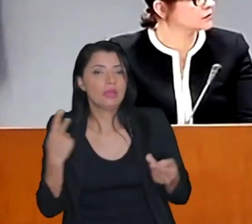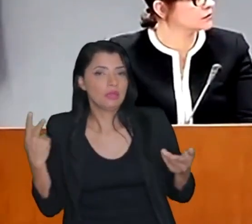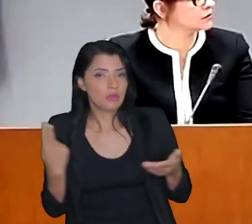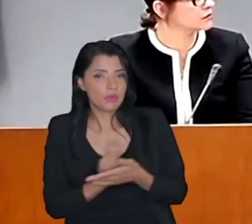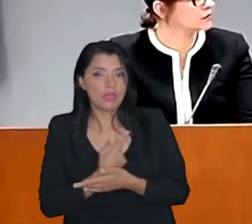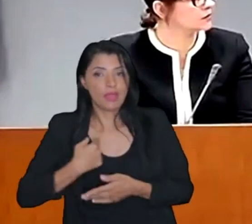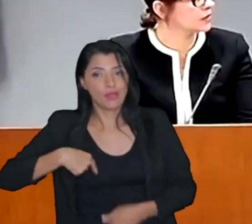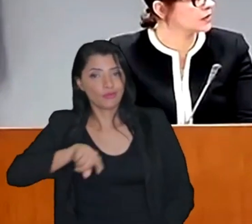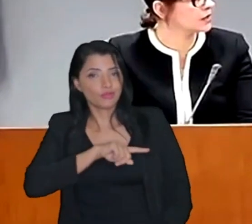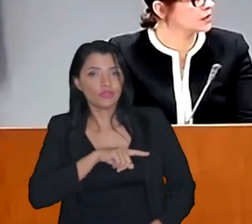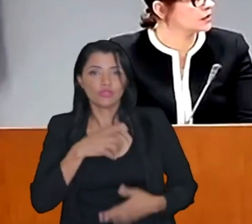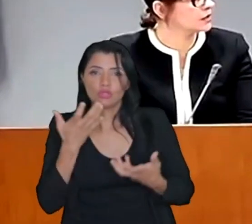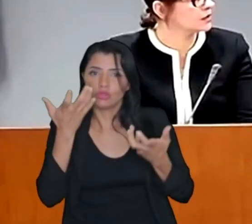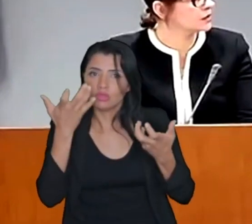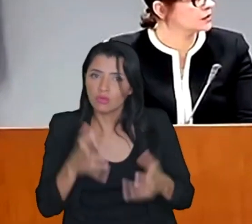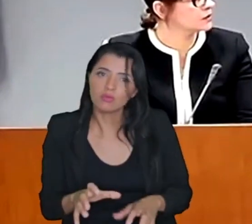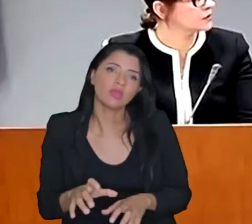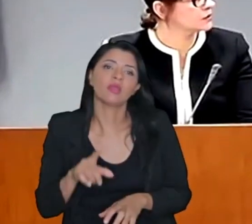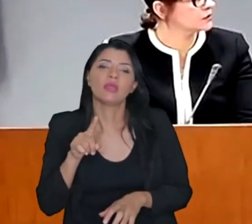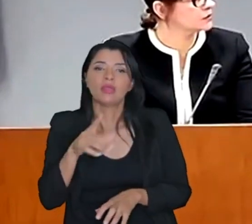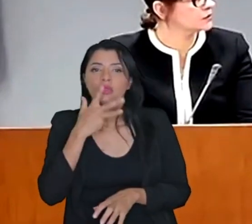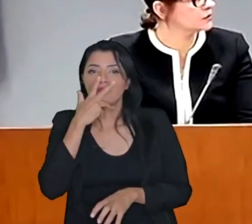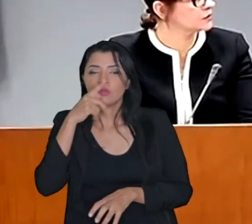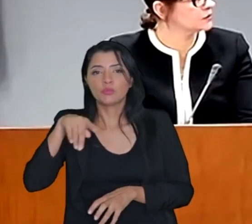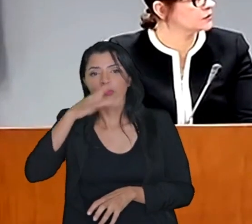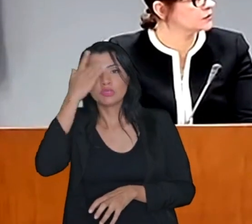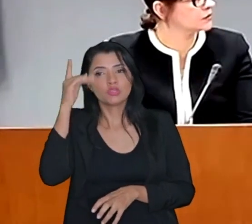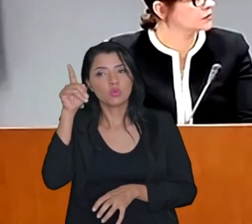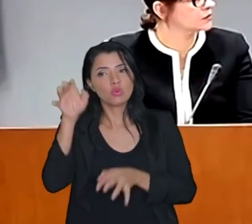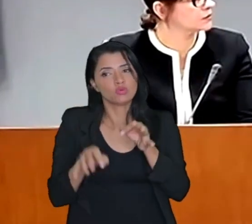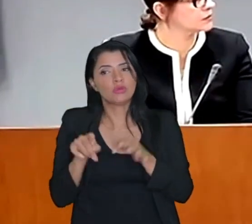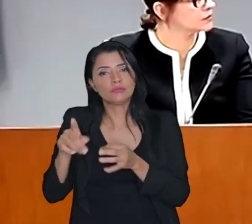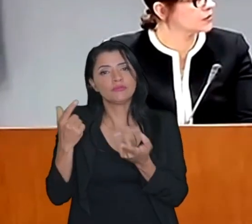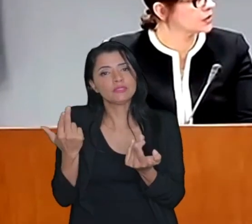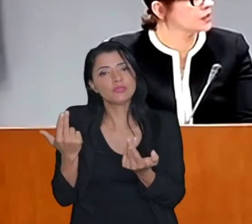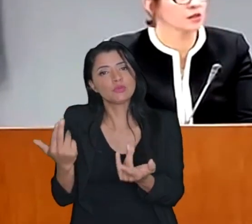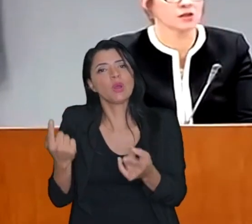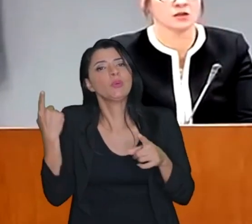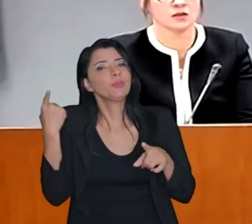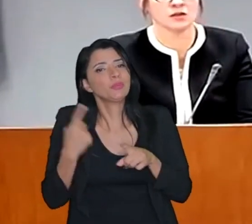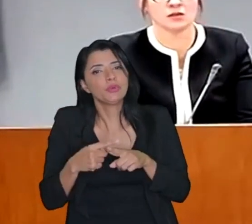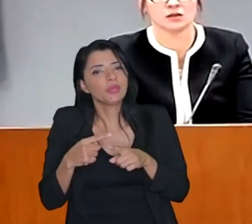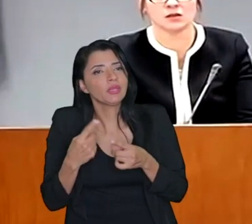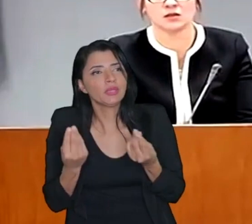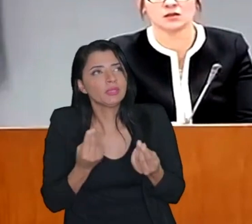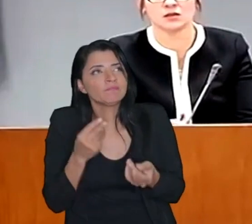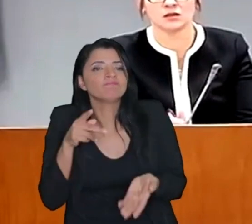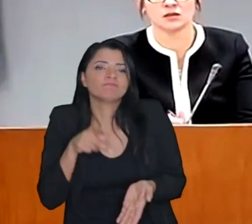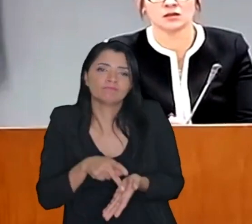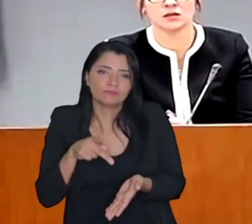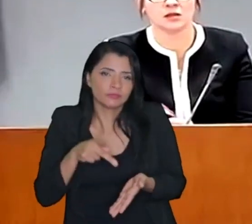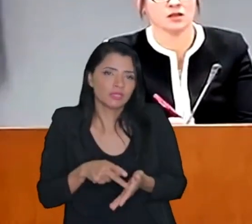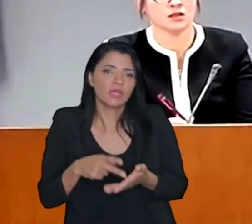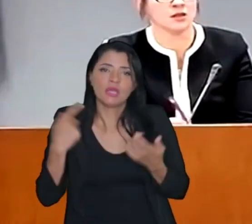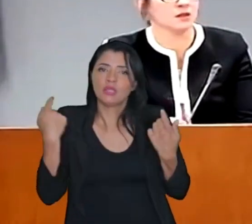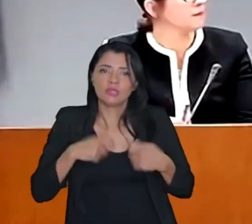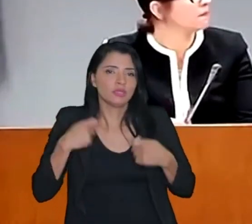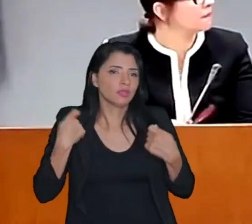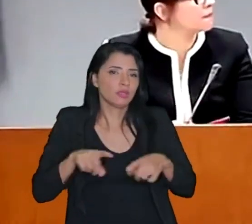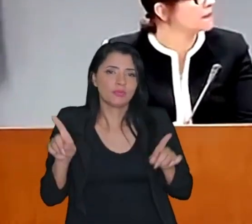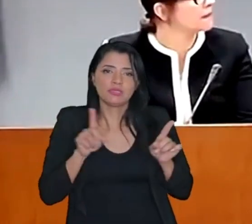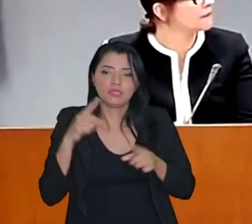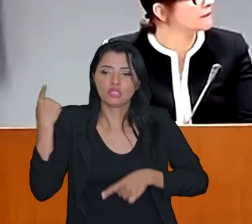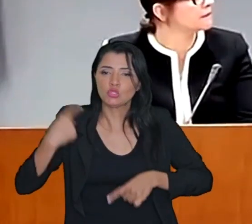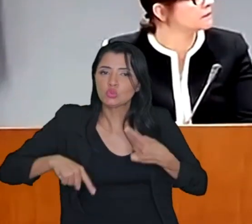que acho que nenhum de nós deseja, e eu vejo aqui o pessoal do judiciário fazendo assim, porque realmente a gente não precisa